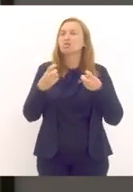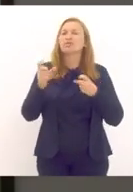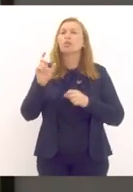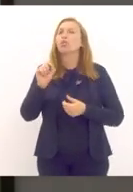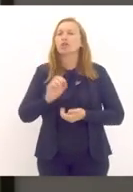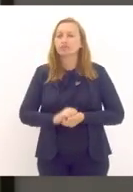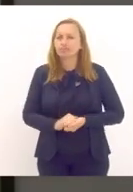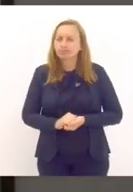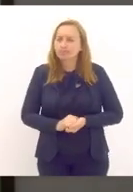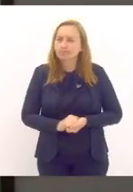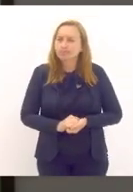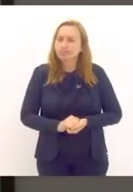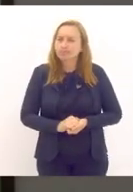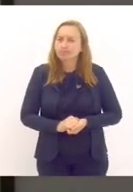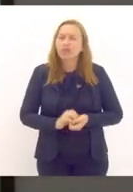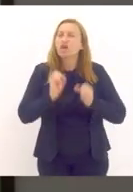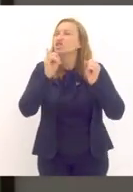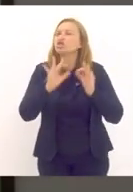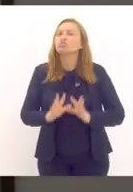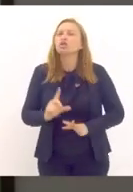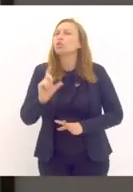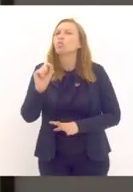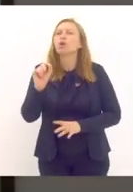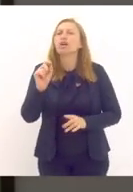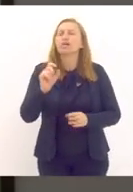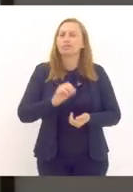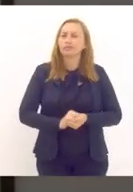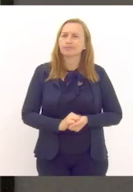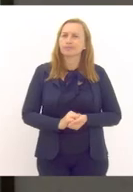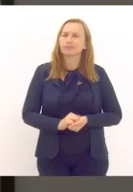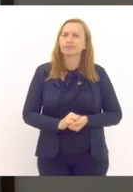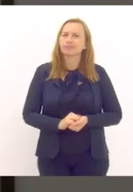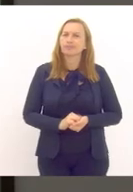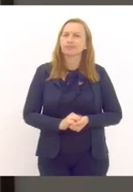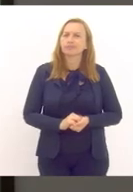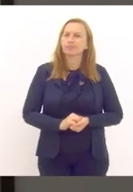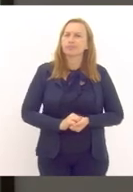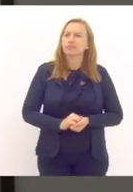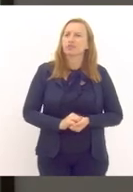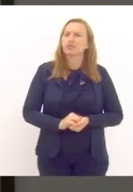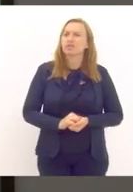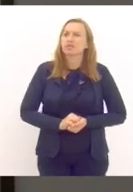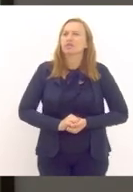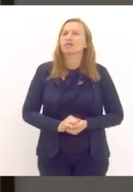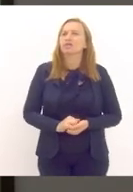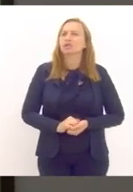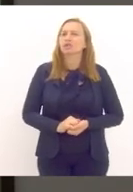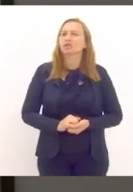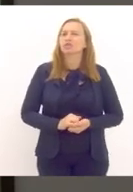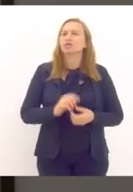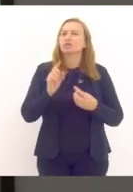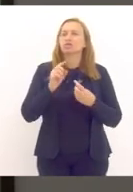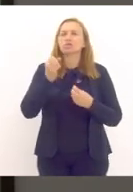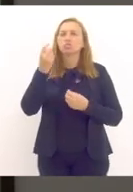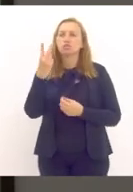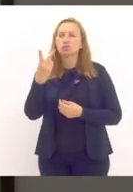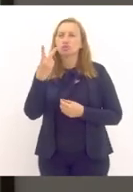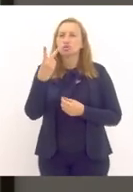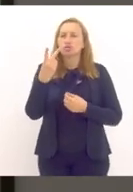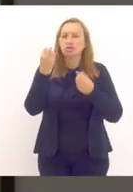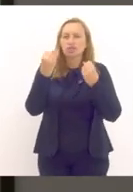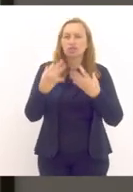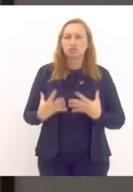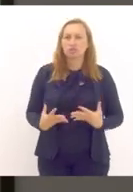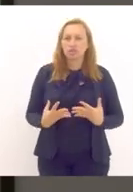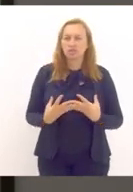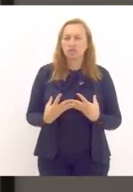observamos? O que explica essa grande queda no terceiro quadrimestre? Na verdade, são duas coisas que explicam essa grande